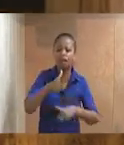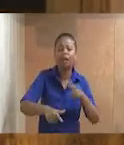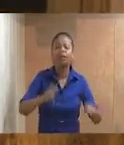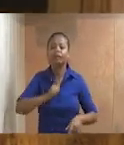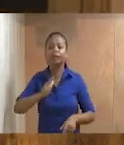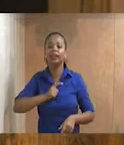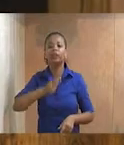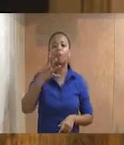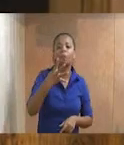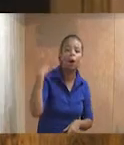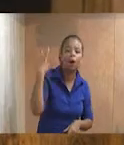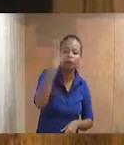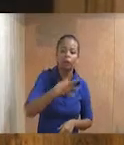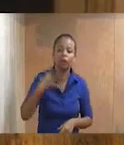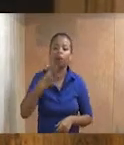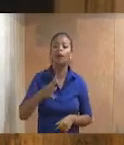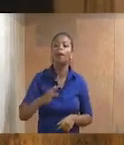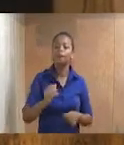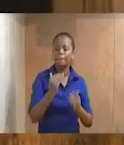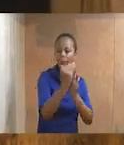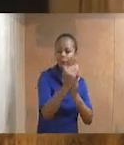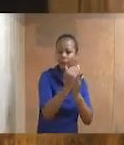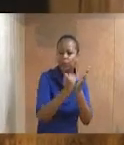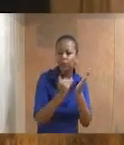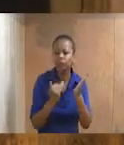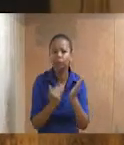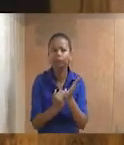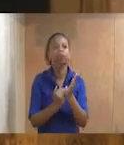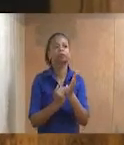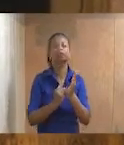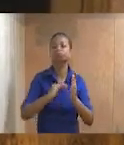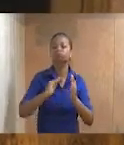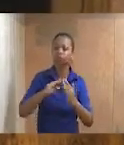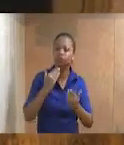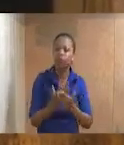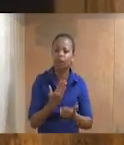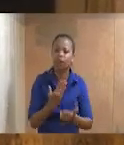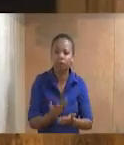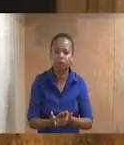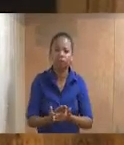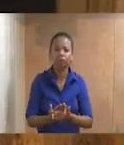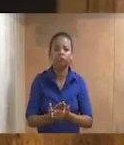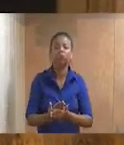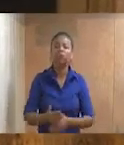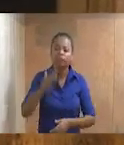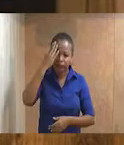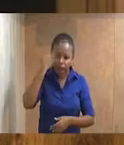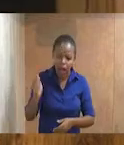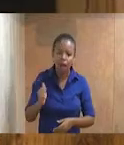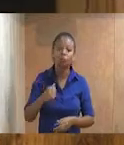4 horas para fazer o seu planejamento. E ele sabe que na creche já está acontecendo.